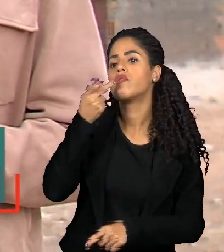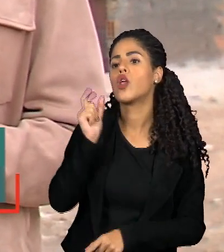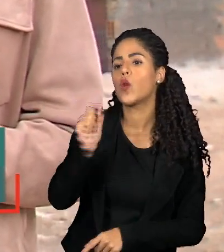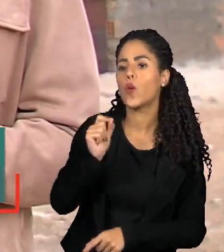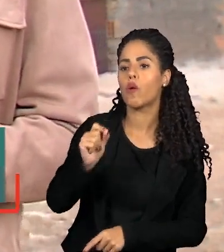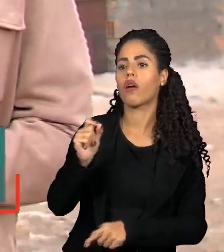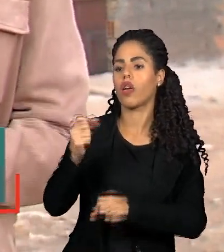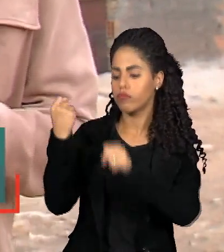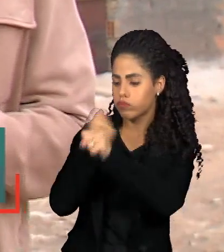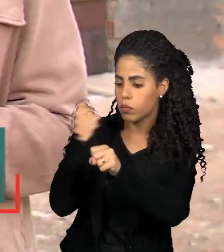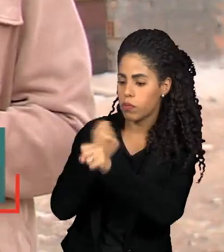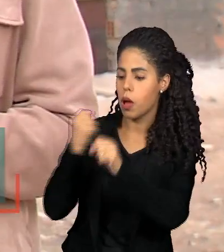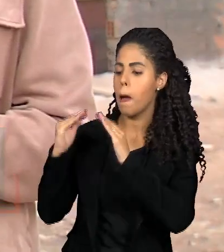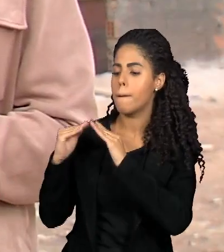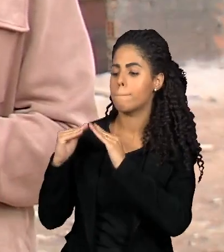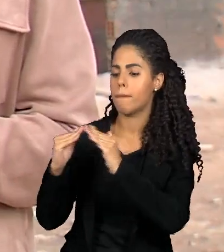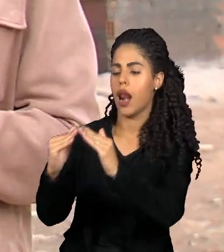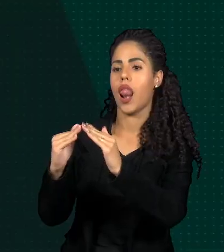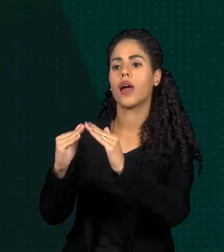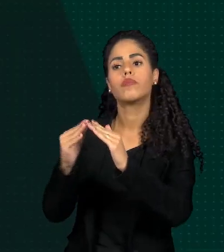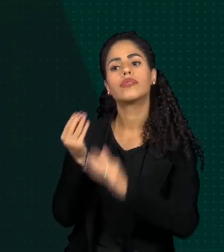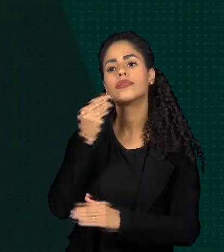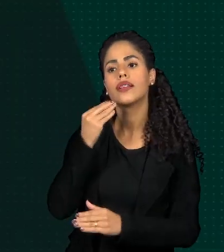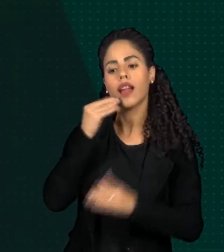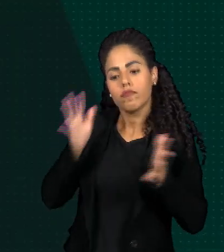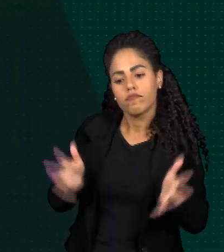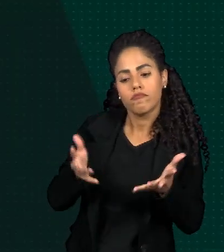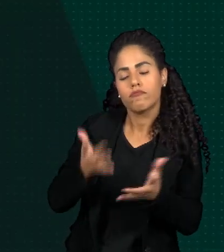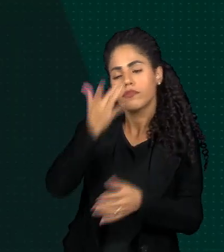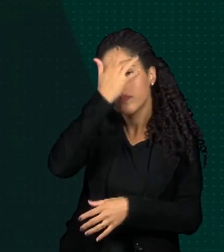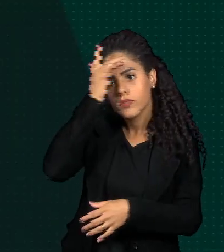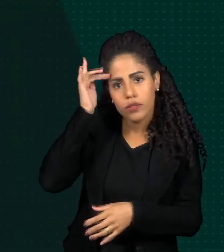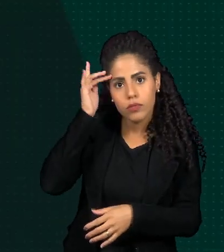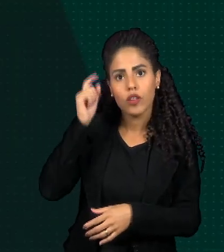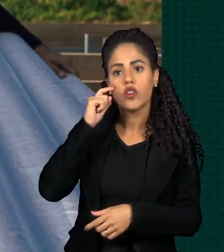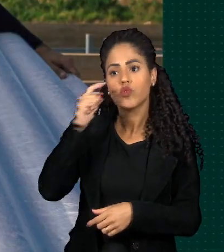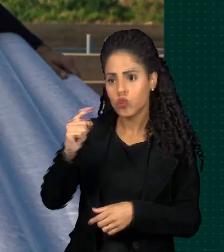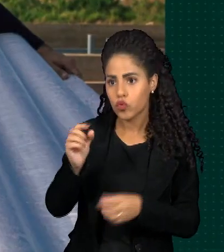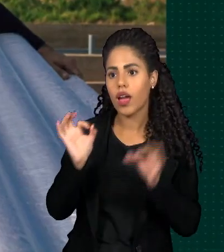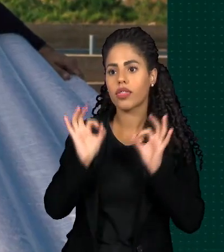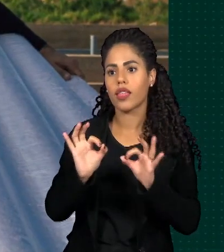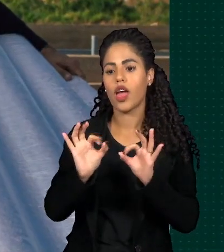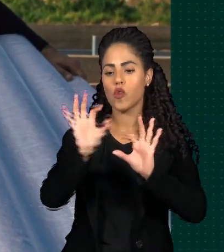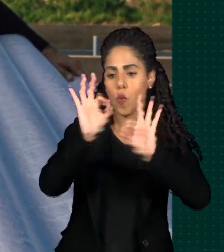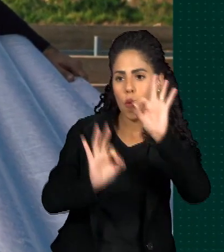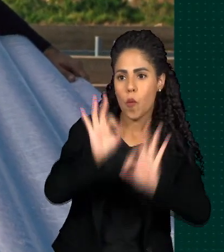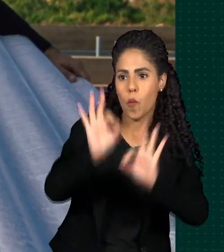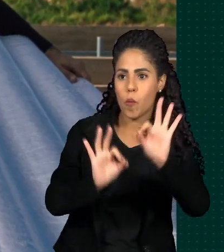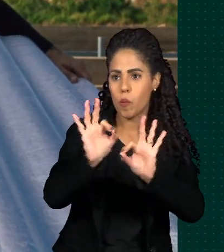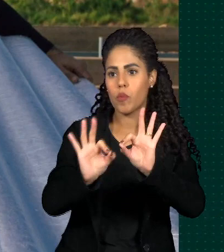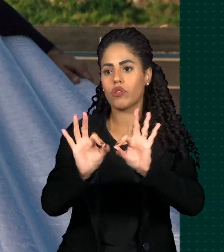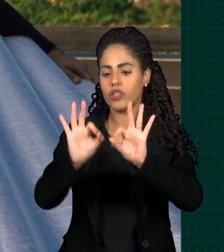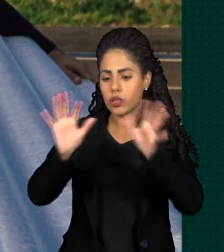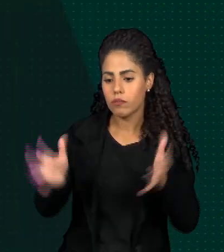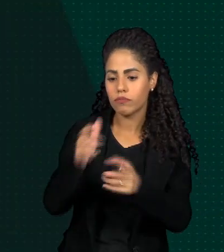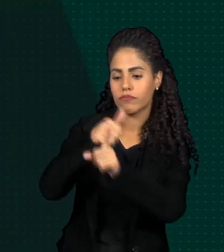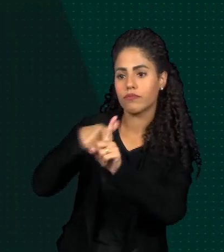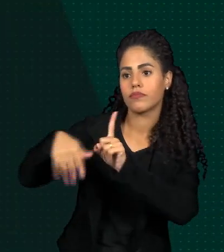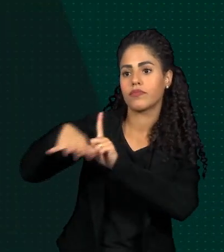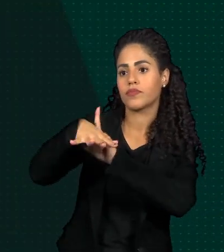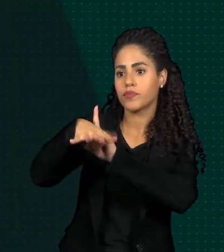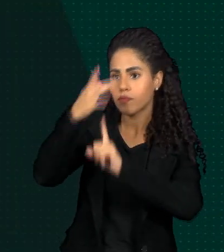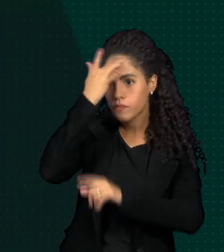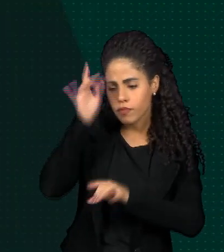faz moradias para fortalecer comunidades. Então a Teto vem junto com um projeto, atrelando um processo de assistência social, de